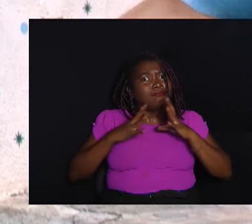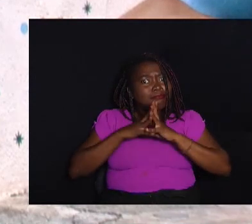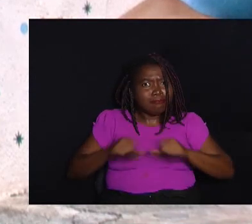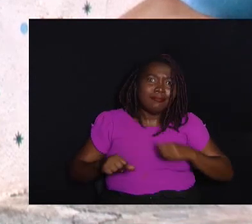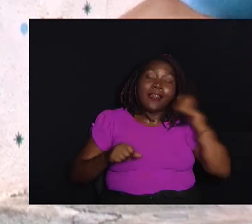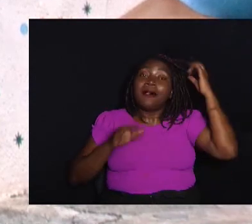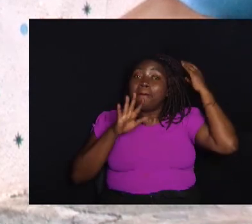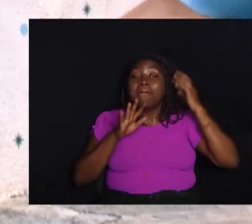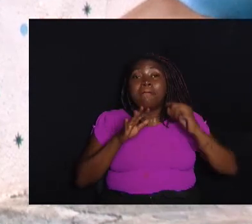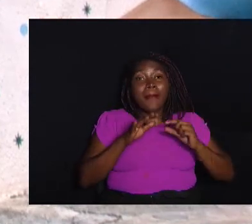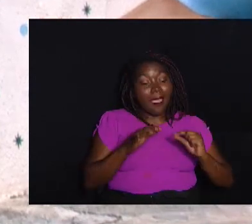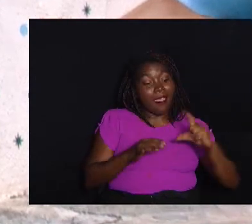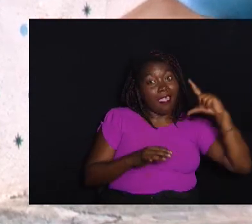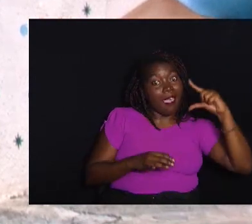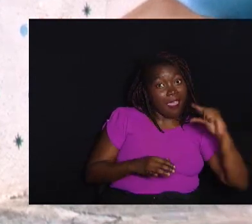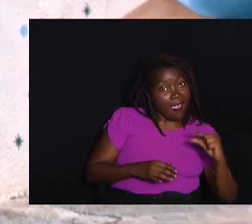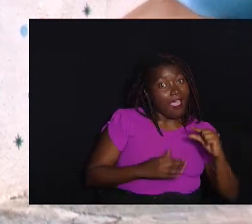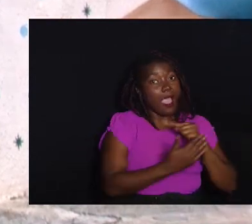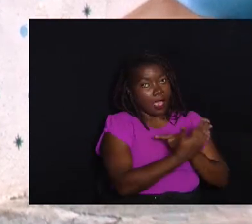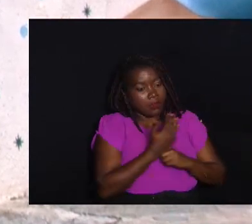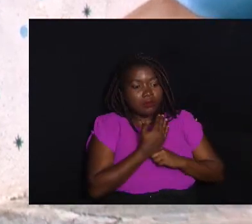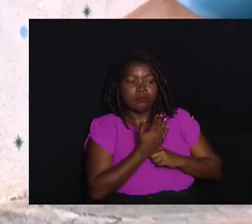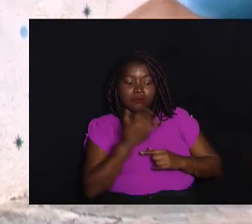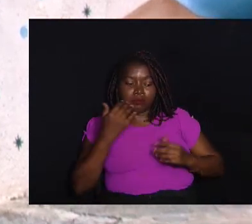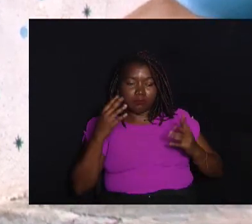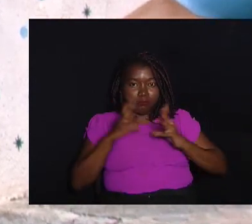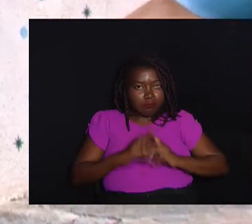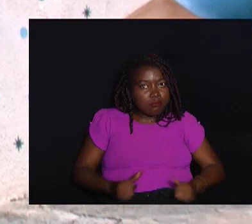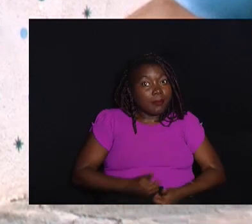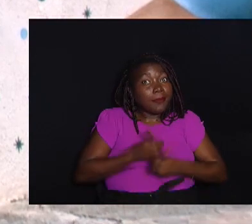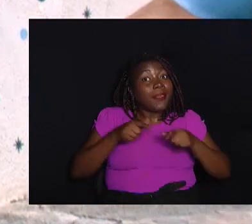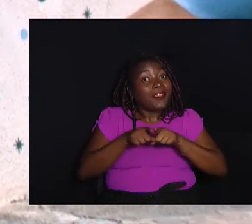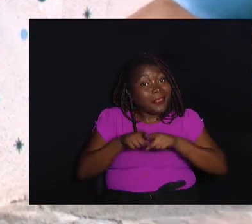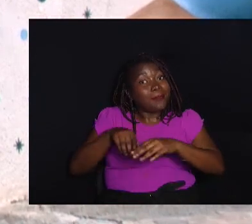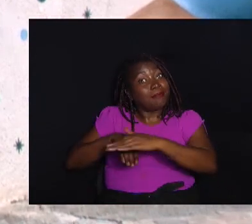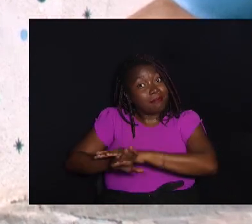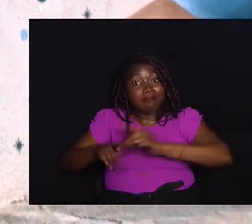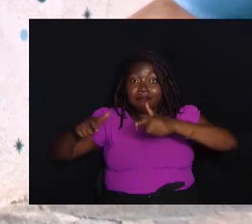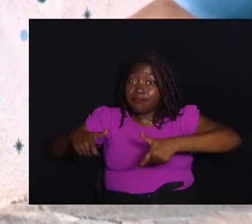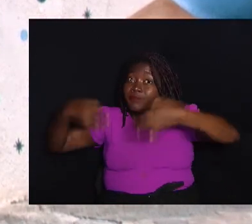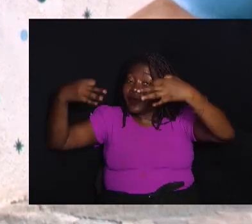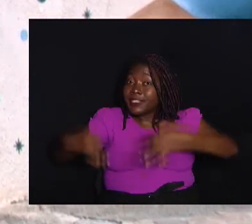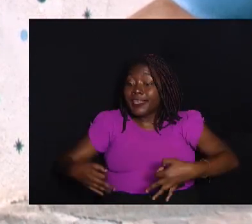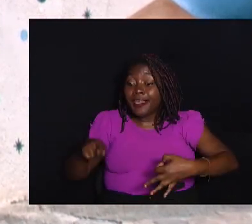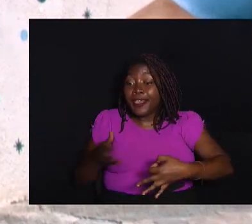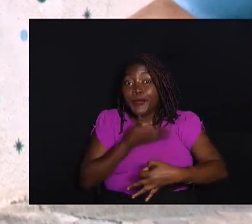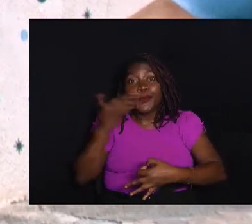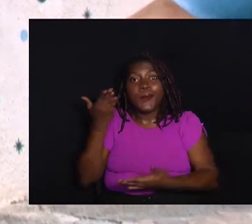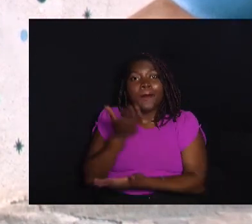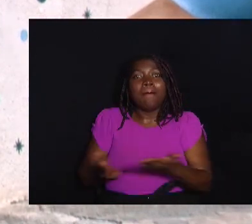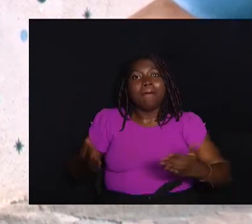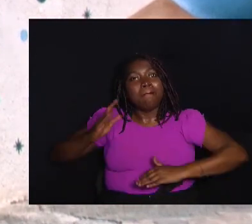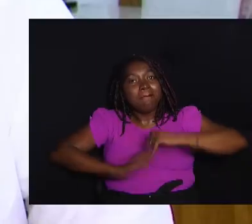a dose para que não se torne um veneno é a forma de armazenamento, para que o produto não perca a sua funcionalidade